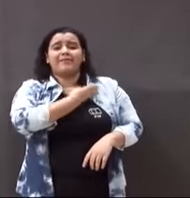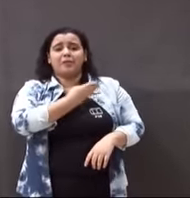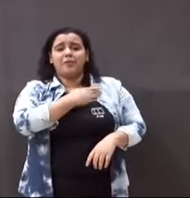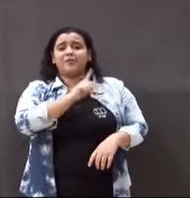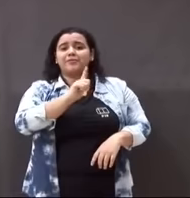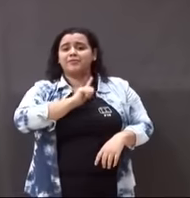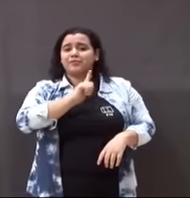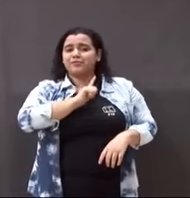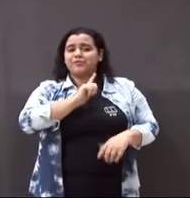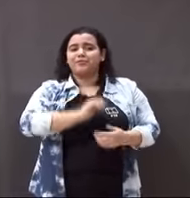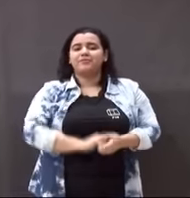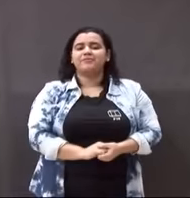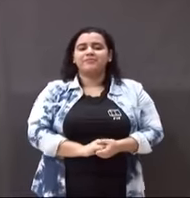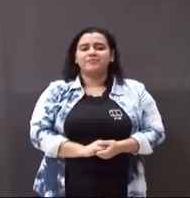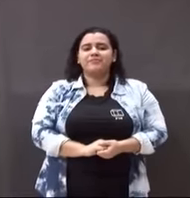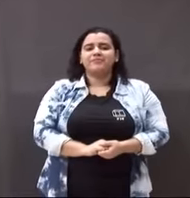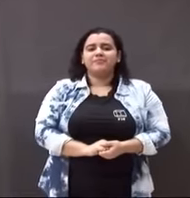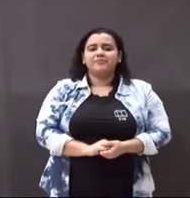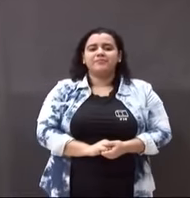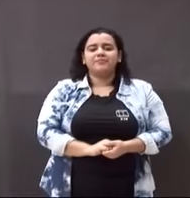agora era o irmão.